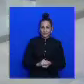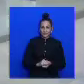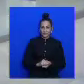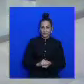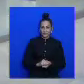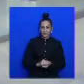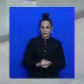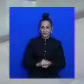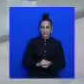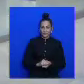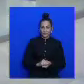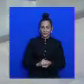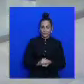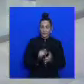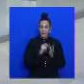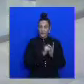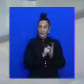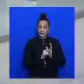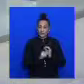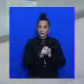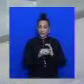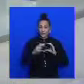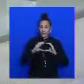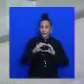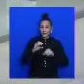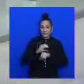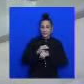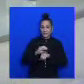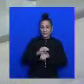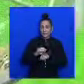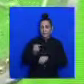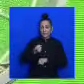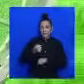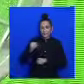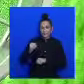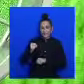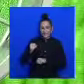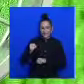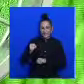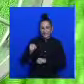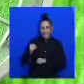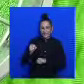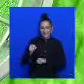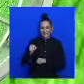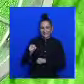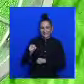Já temos a bola, anote aí, bola cinza número 8.